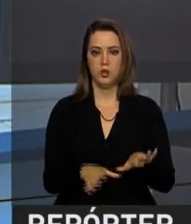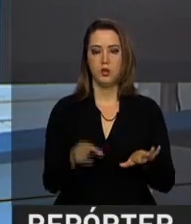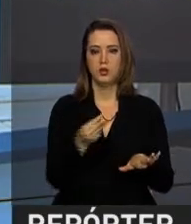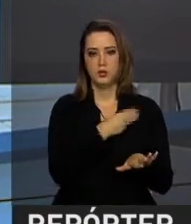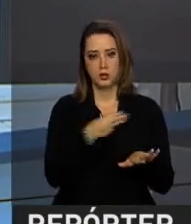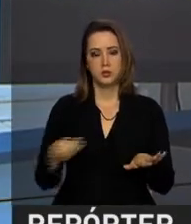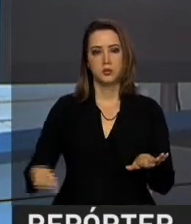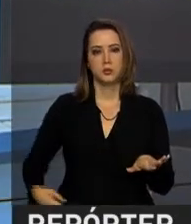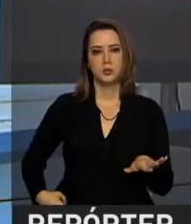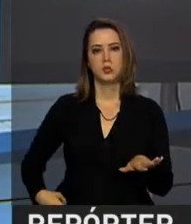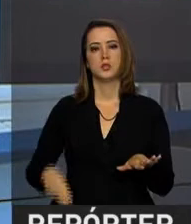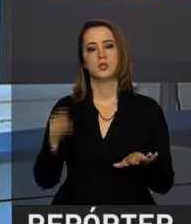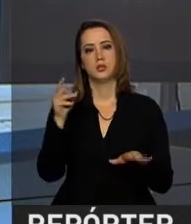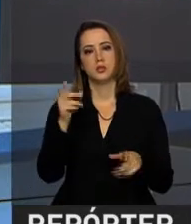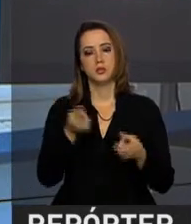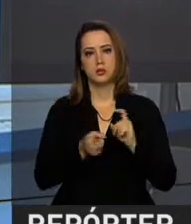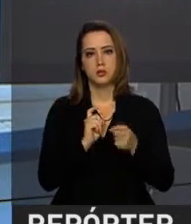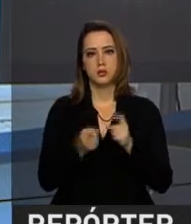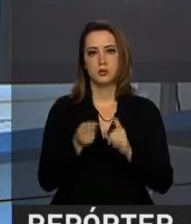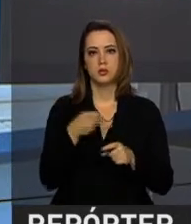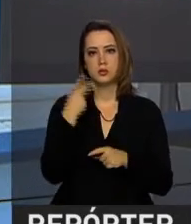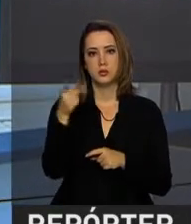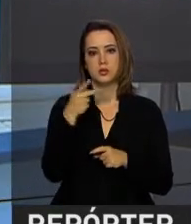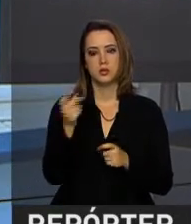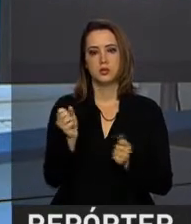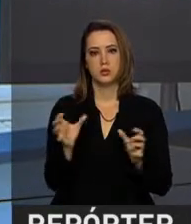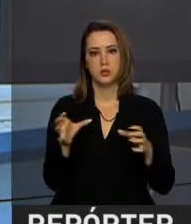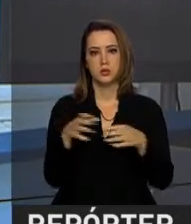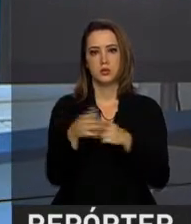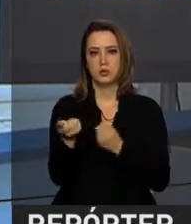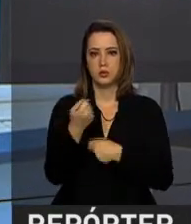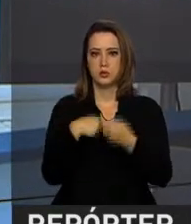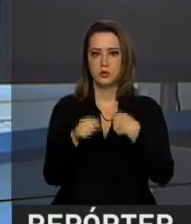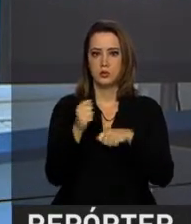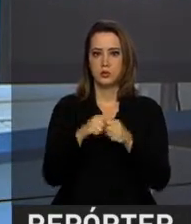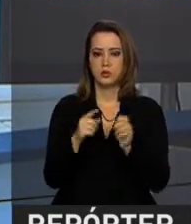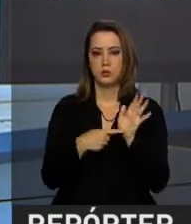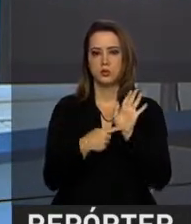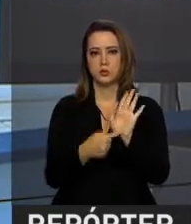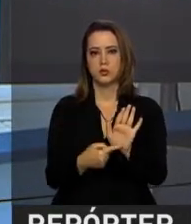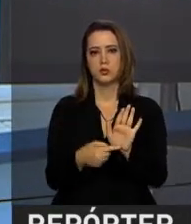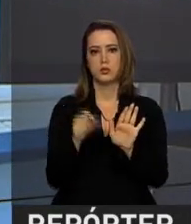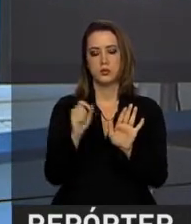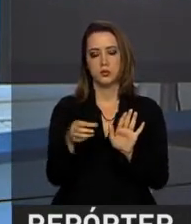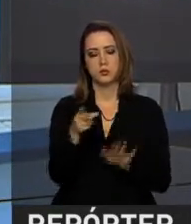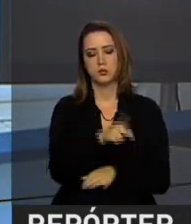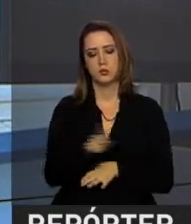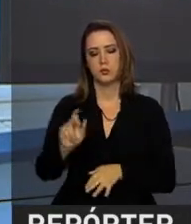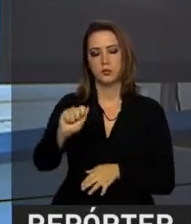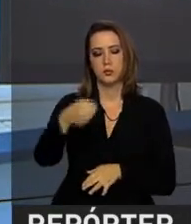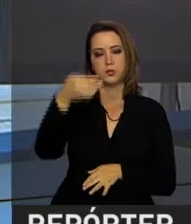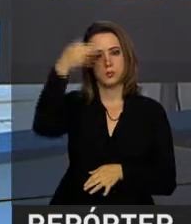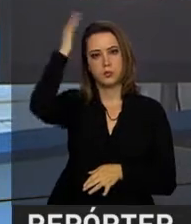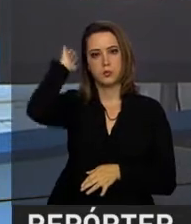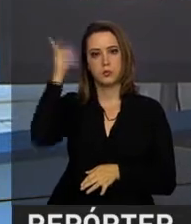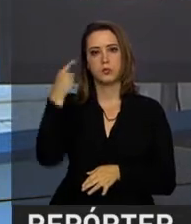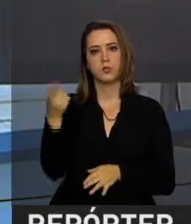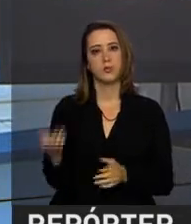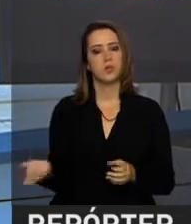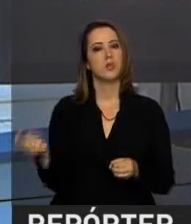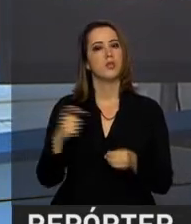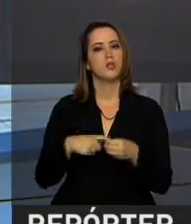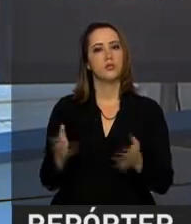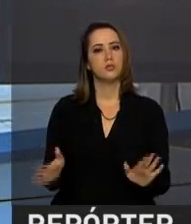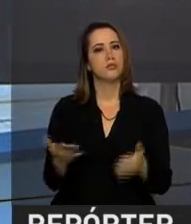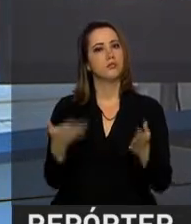disse que a equipe econômica do governo vai apresentar uma proposta ao presidente em exercício michel temer para retomá